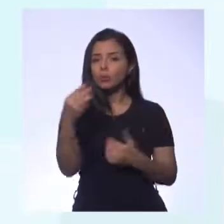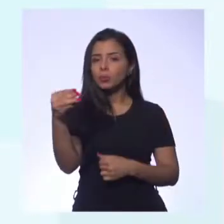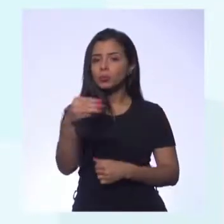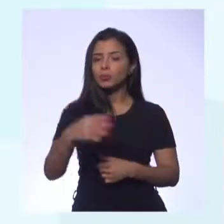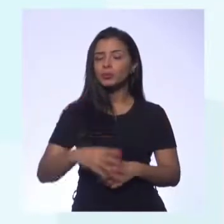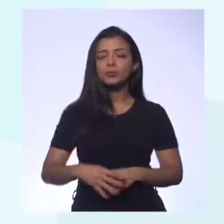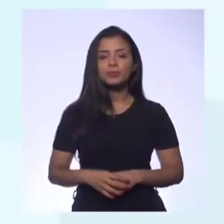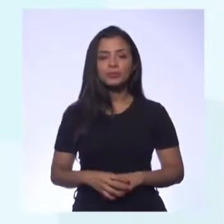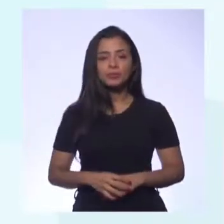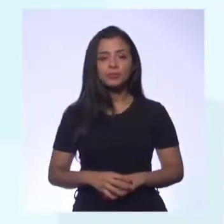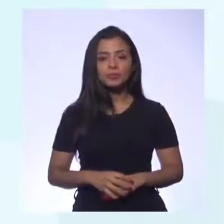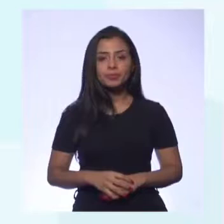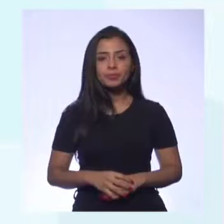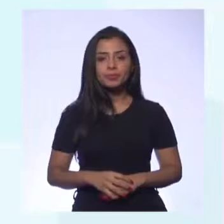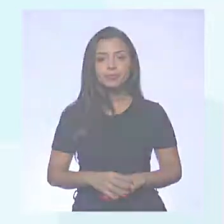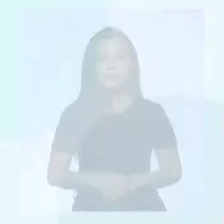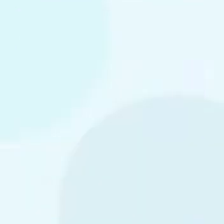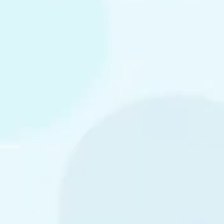minuto.